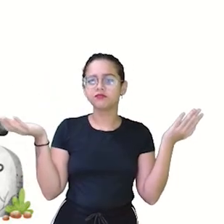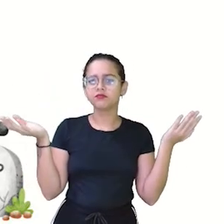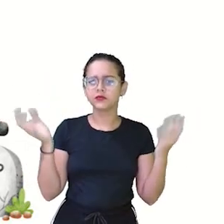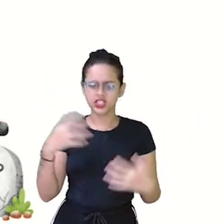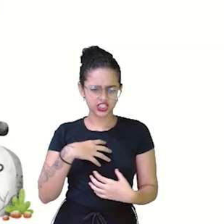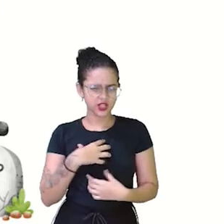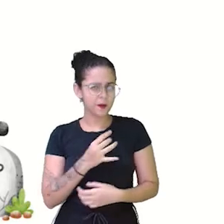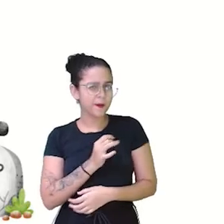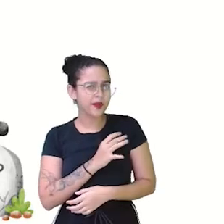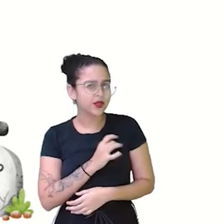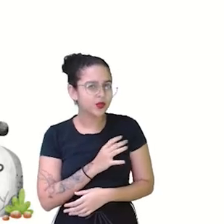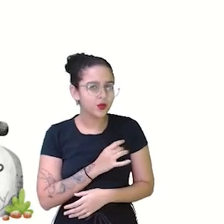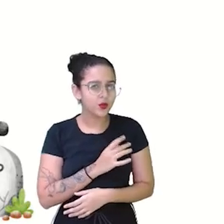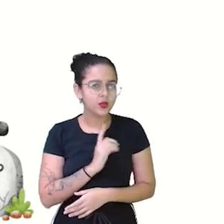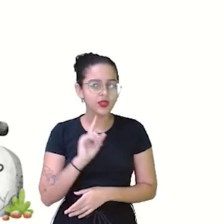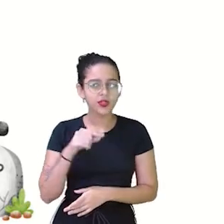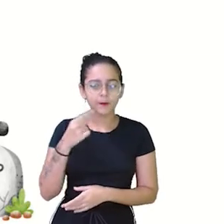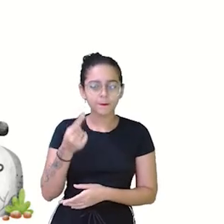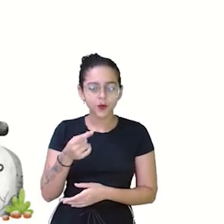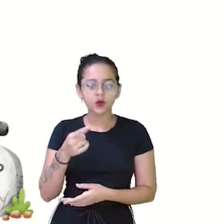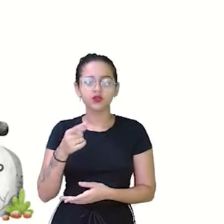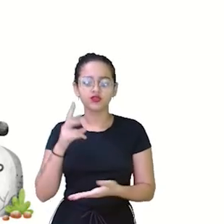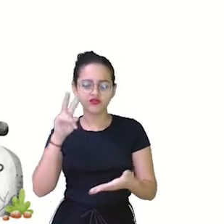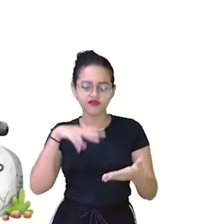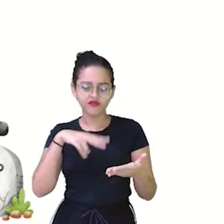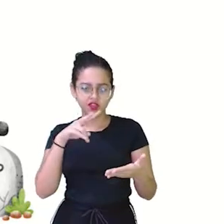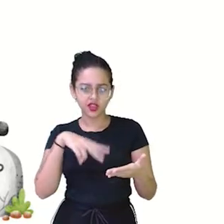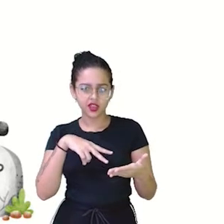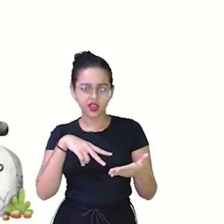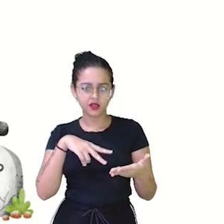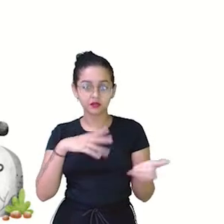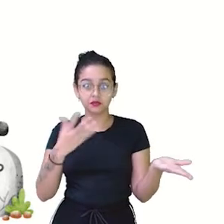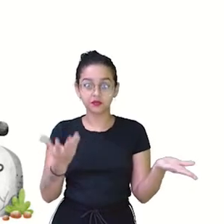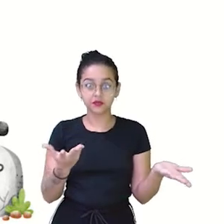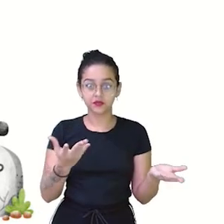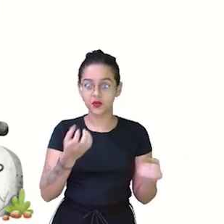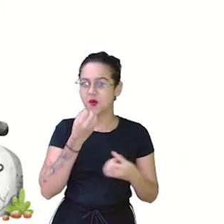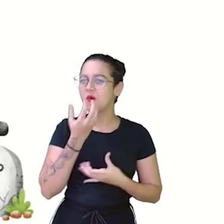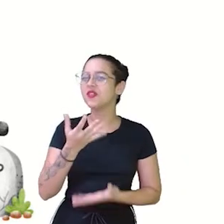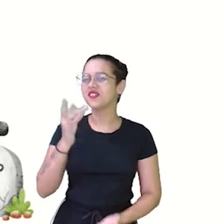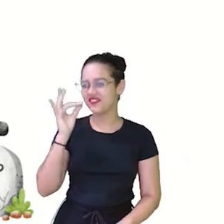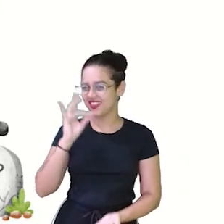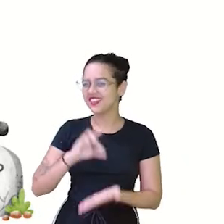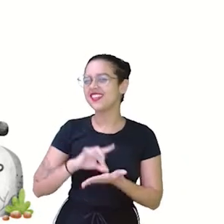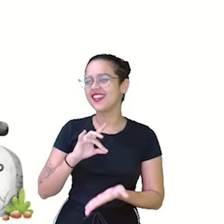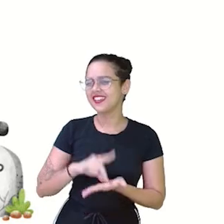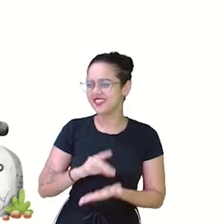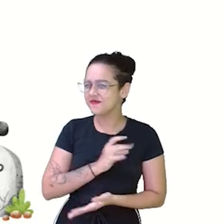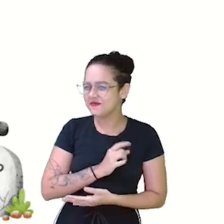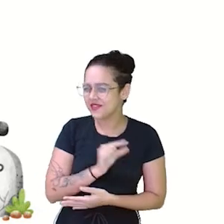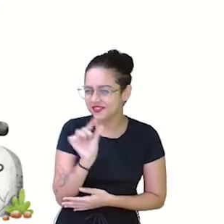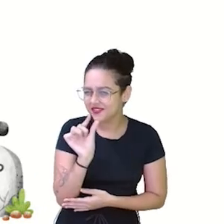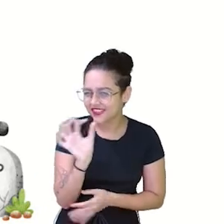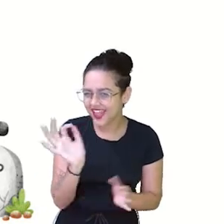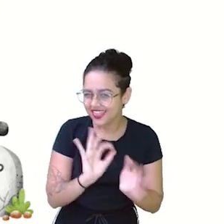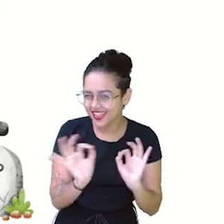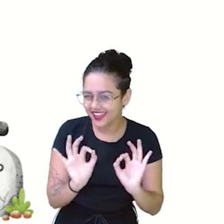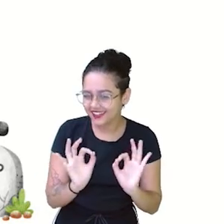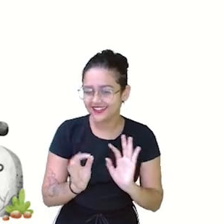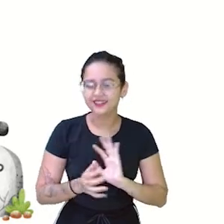Sentiram medo após ouvir ou ler esse conto? Ah, conta aí a verdade. Nem um medinho assim?